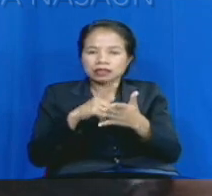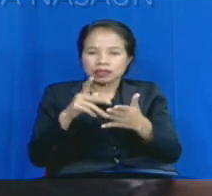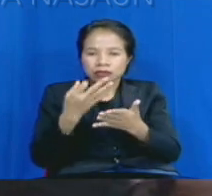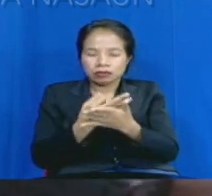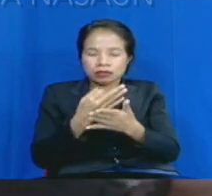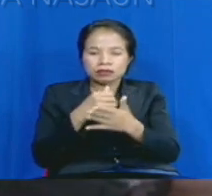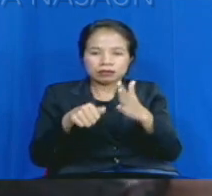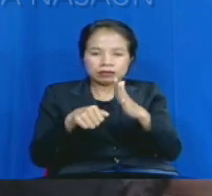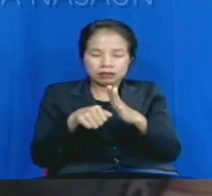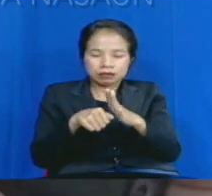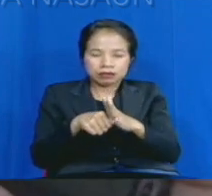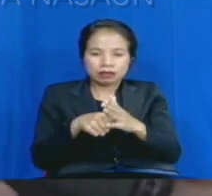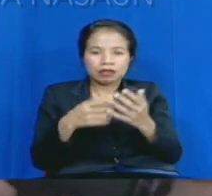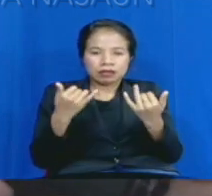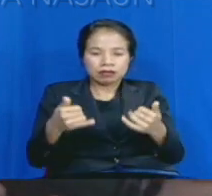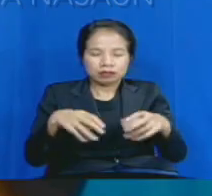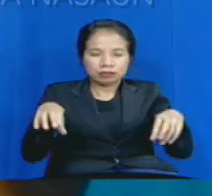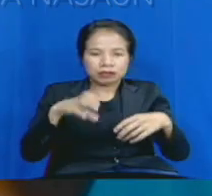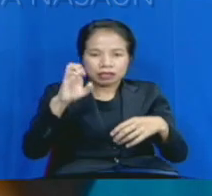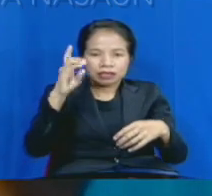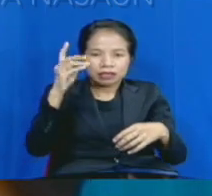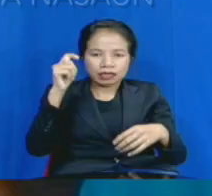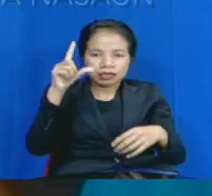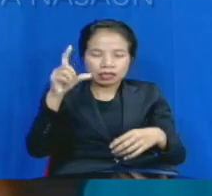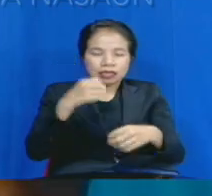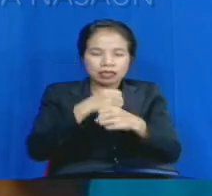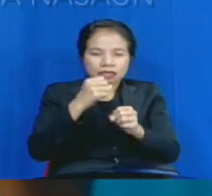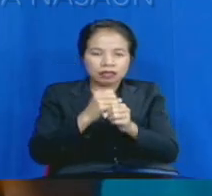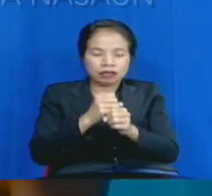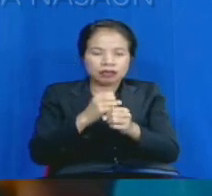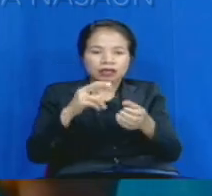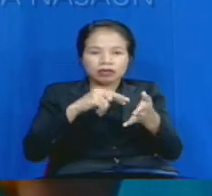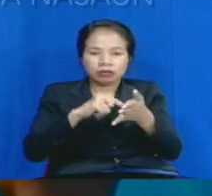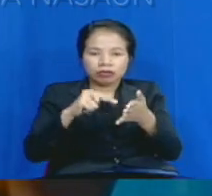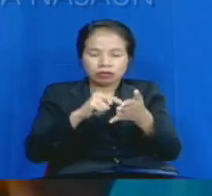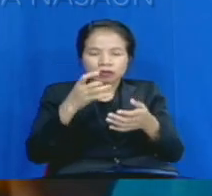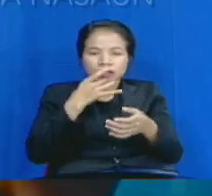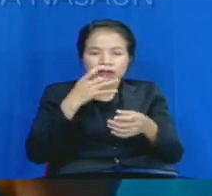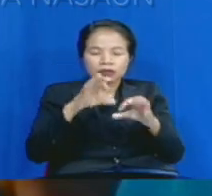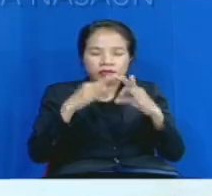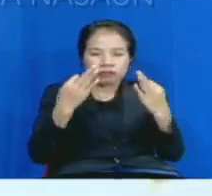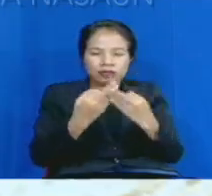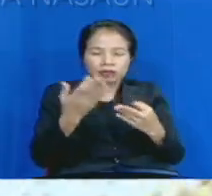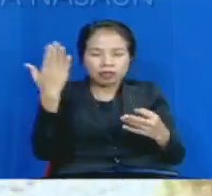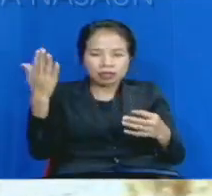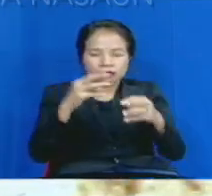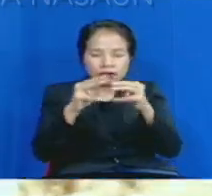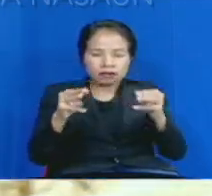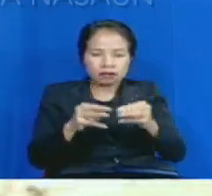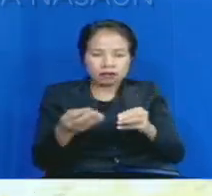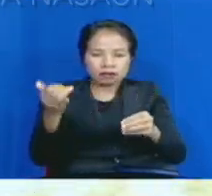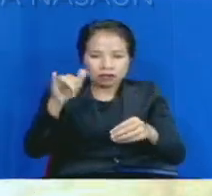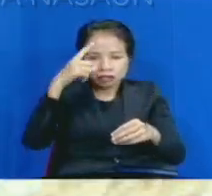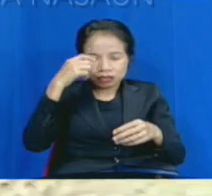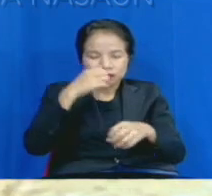sira ne hoto. Dedaung ne técnico EDTL halau hela instalação contador ba cada uma kain iha município sira. Tamba